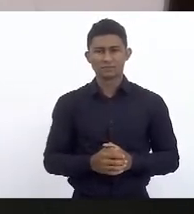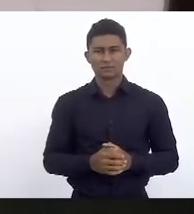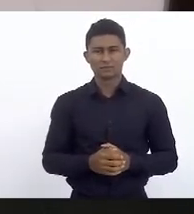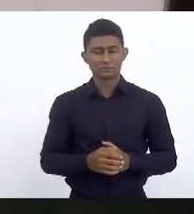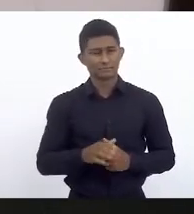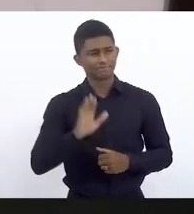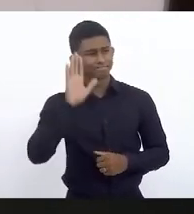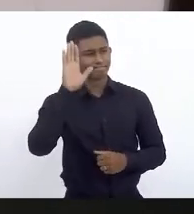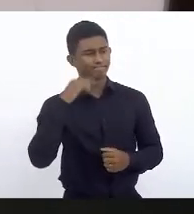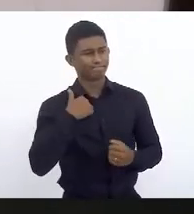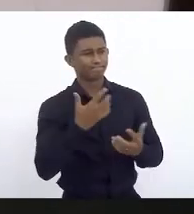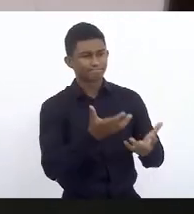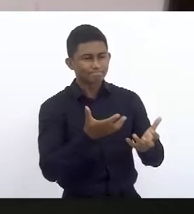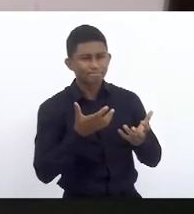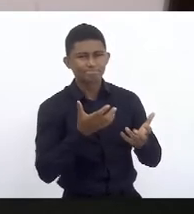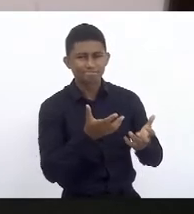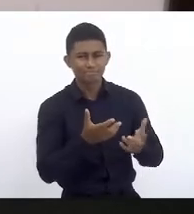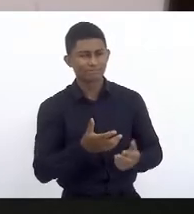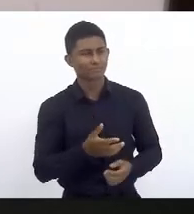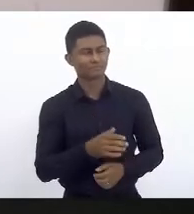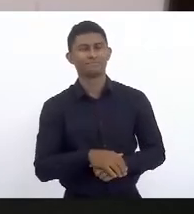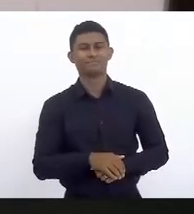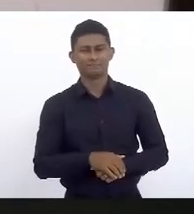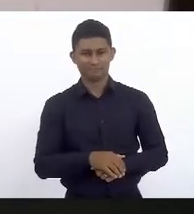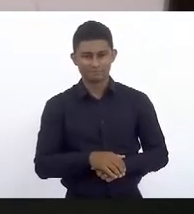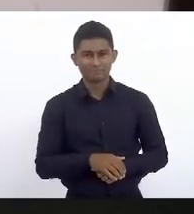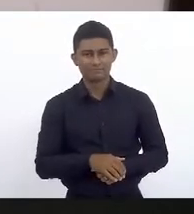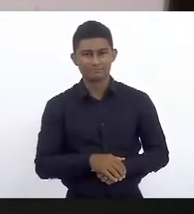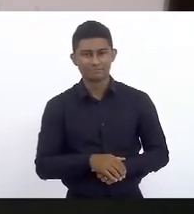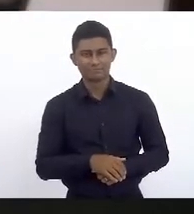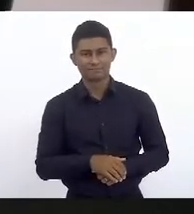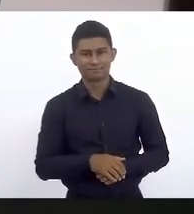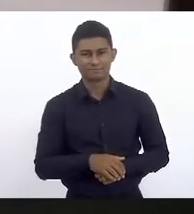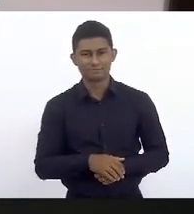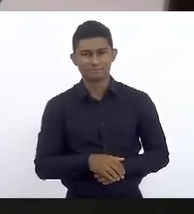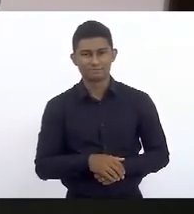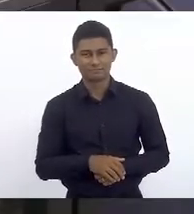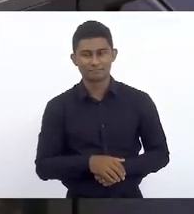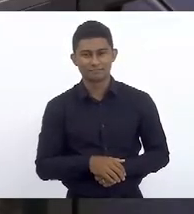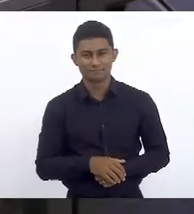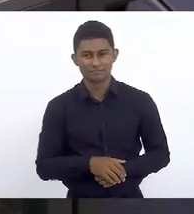Gostaria de fazer uma ponderação também, presidente.